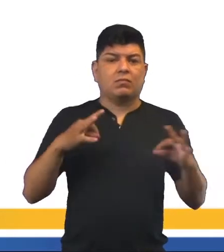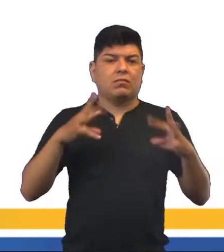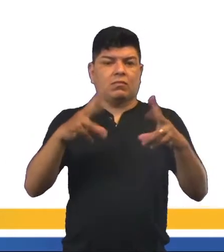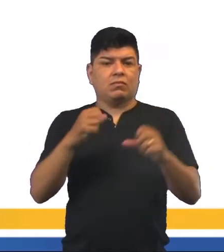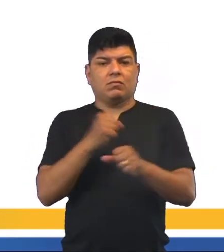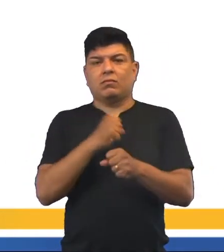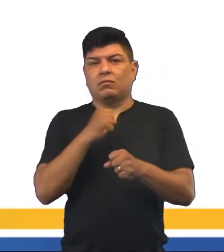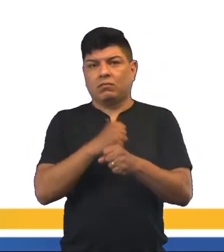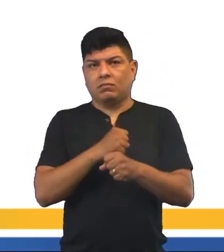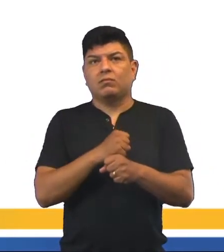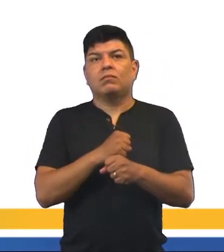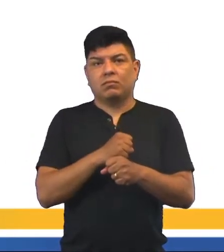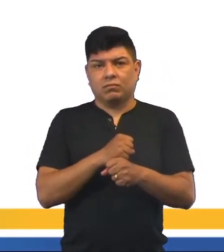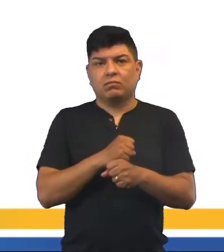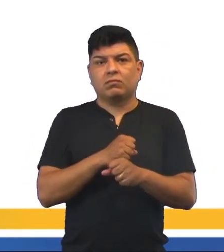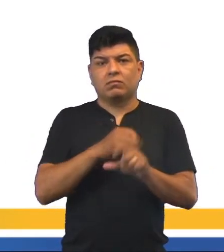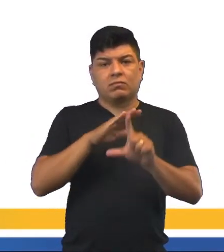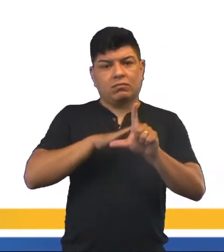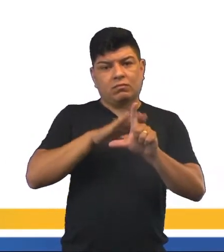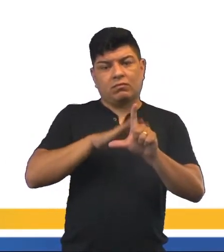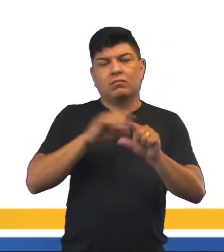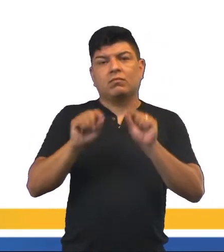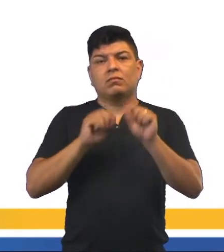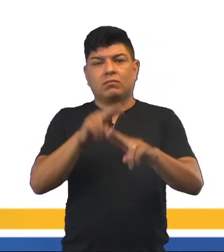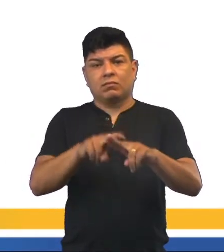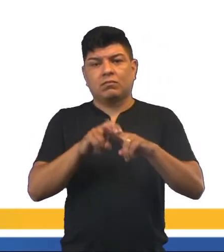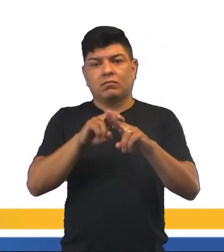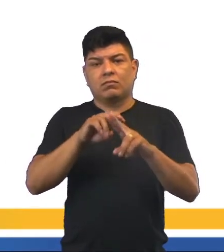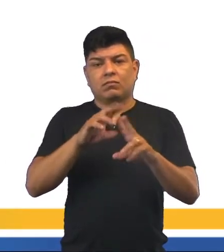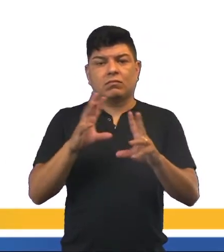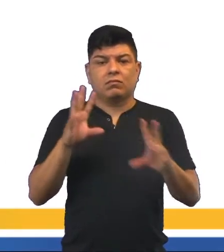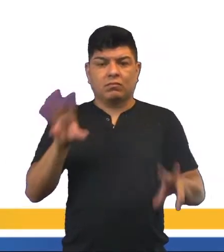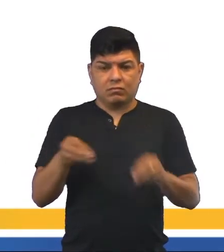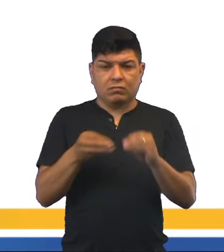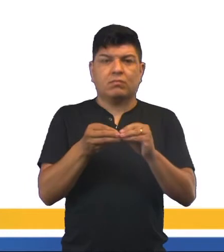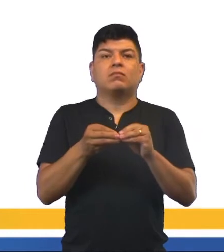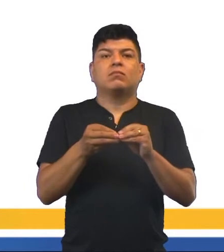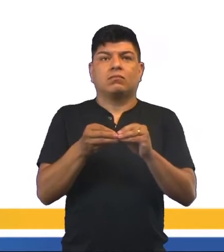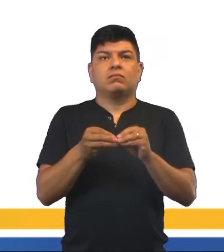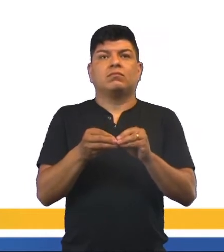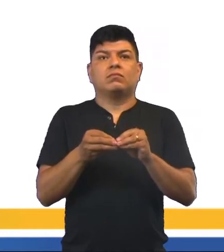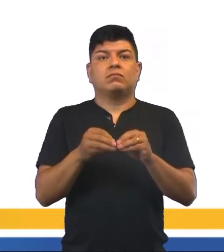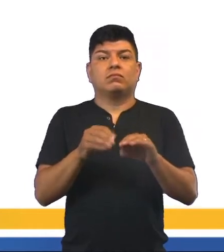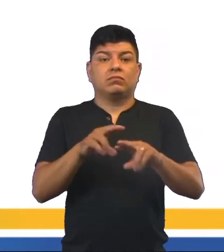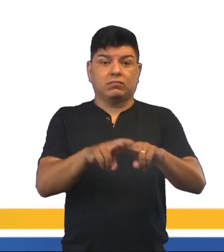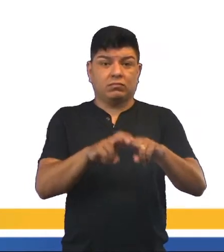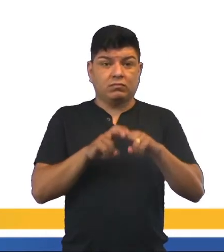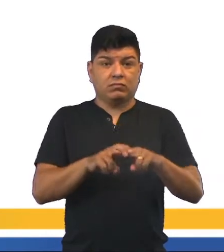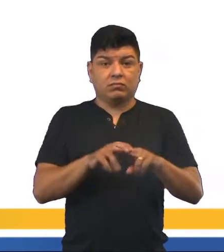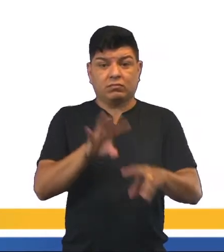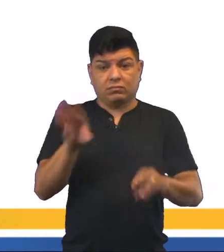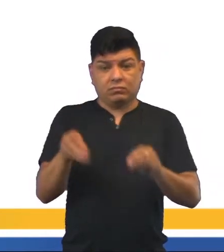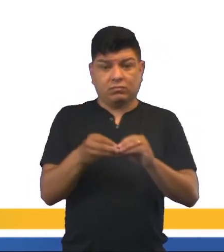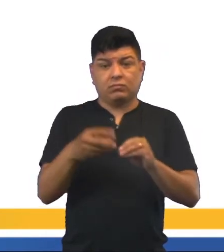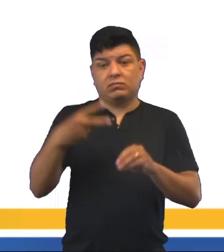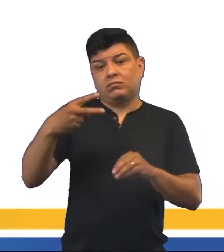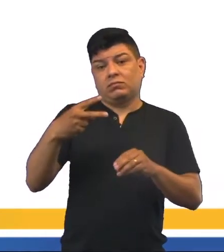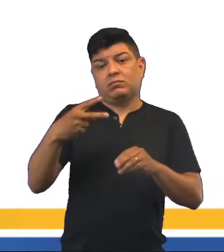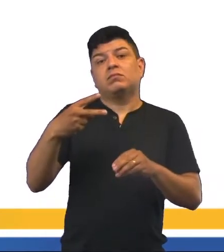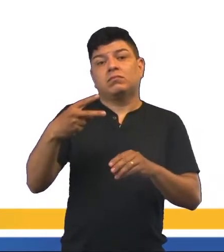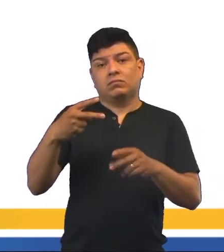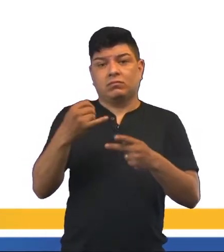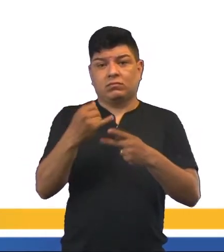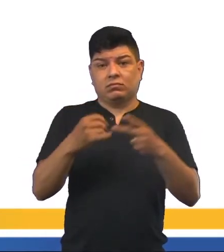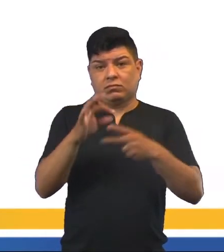os cálculos, né, dos lados. Então, eu posso concluir que são proporcionais. Daí, eu concluo que esses dois polígonos, esses